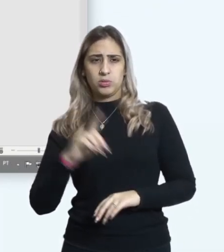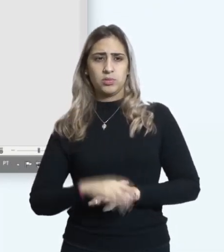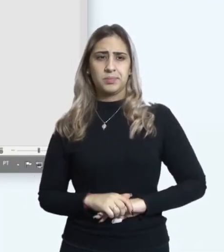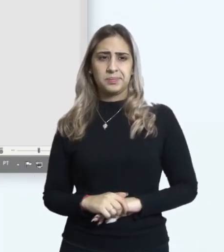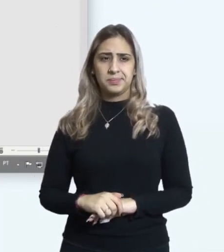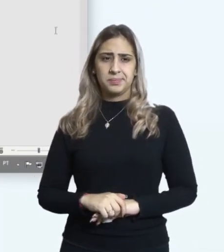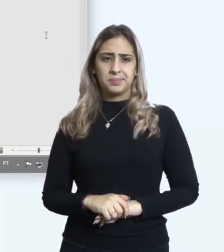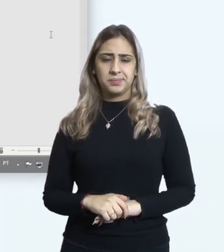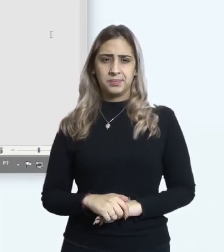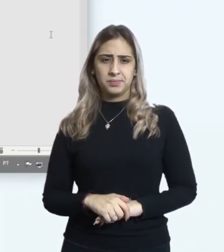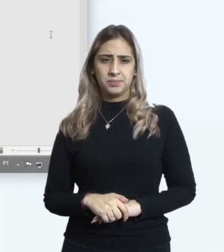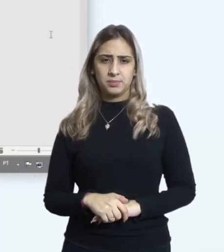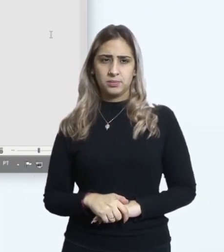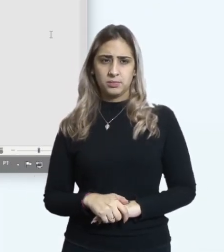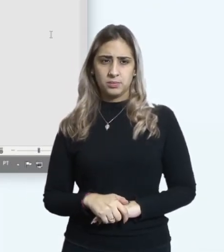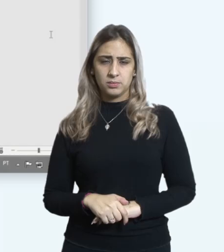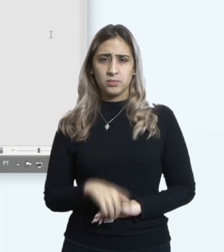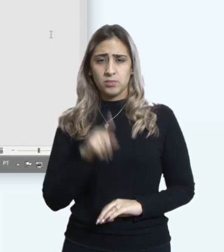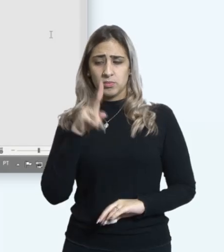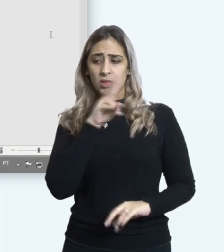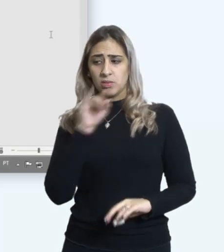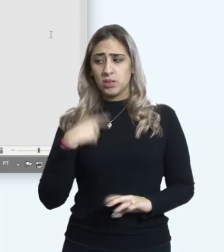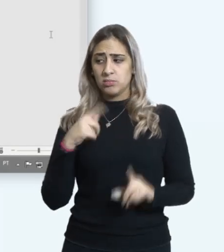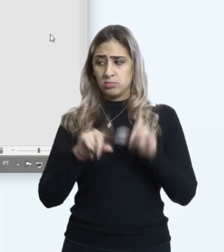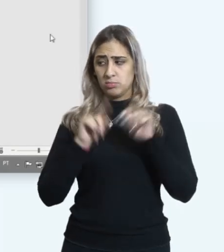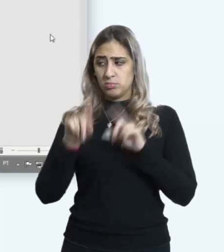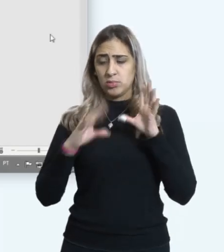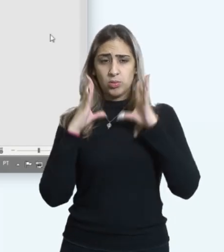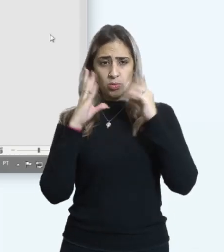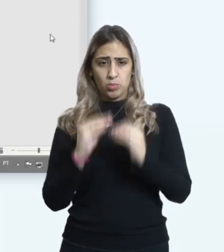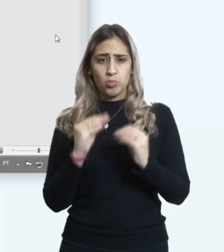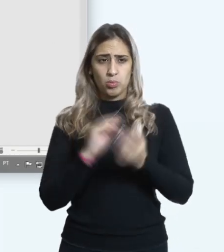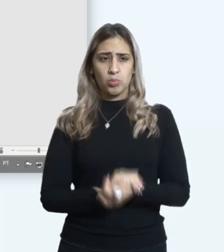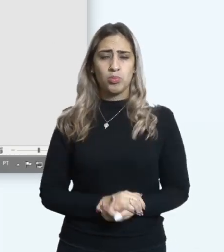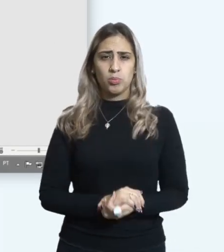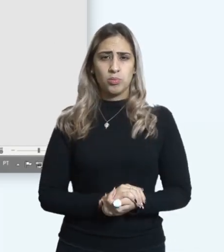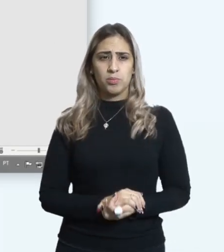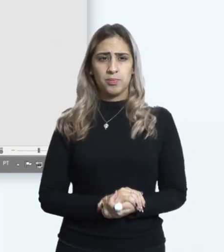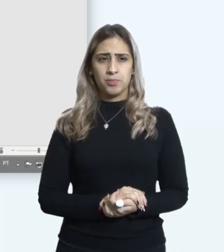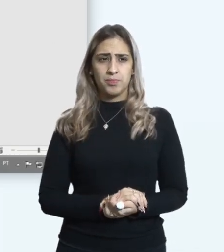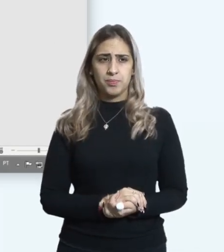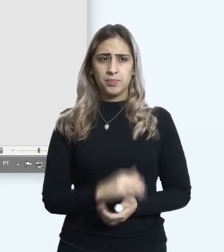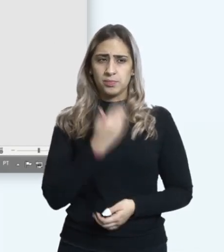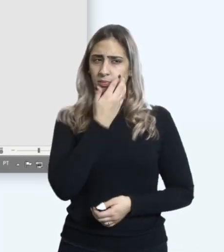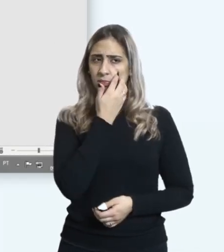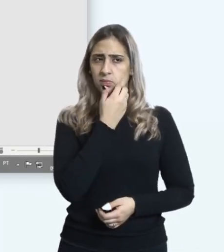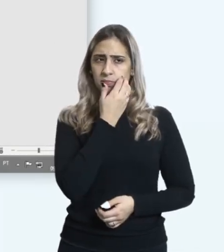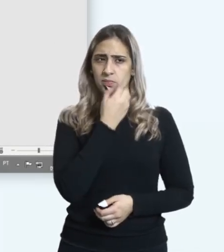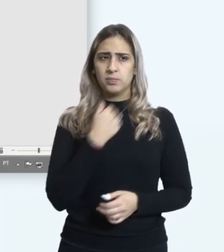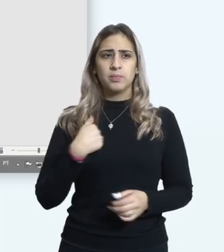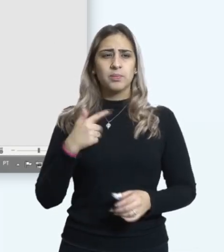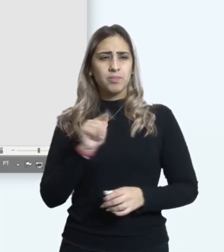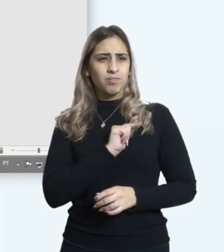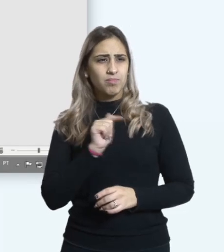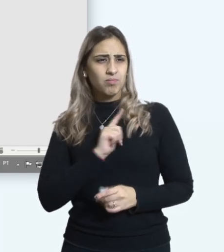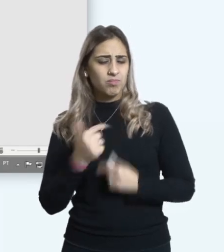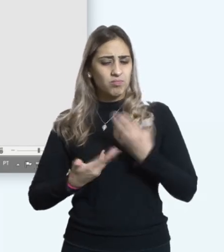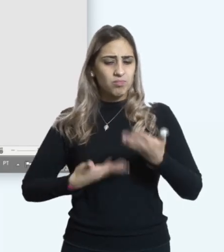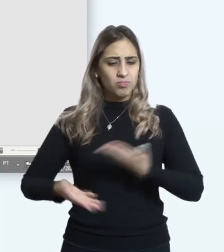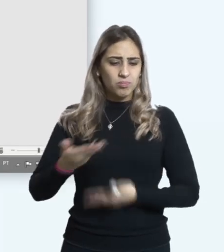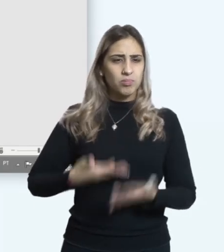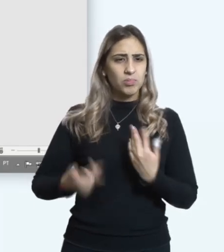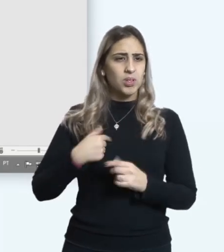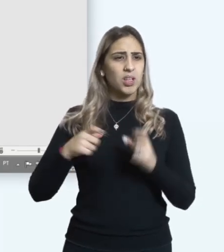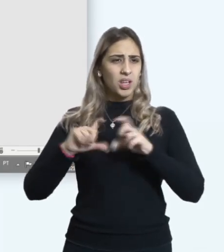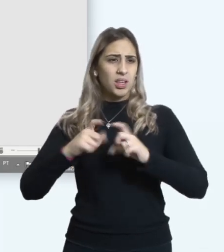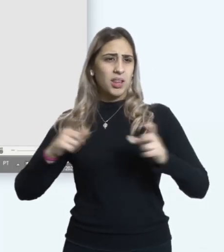de notas. Aí você vai selecionar tudo no Ctrl T de Tatu. Página inicial, vamos mudar o